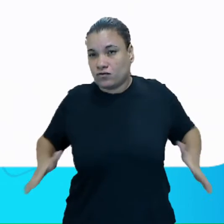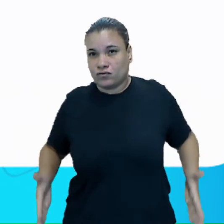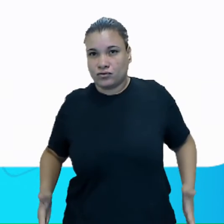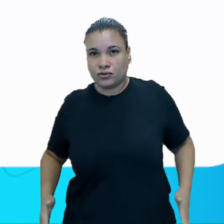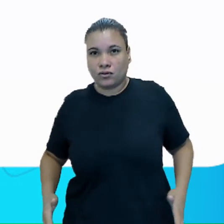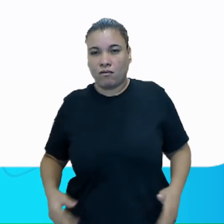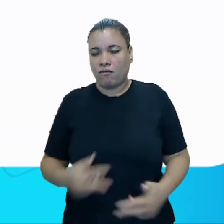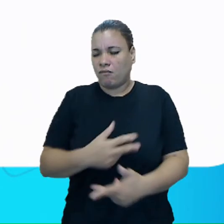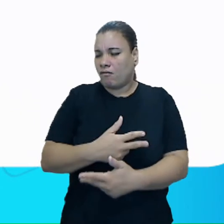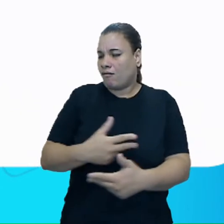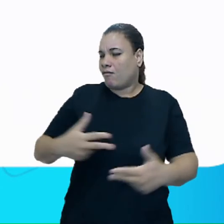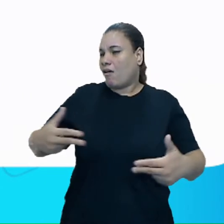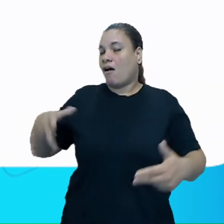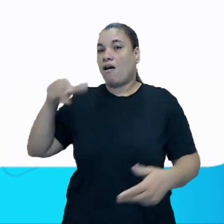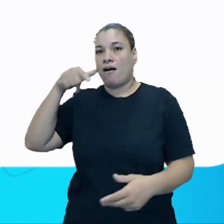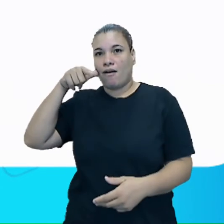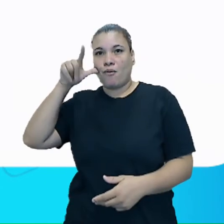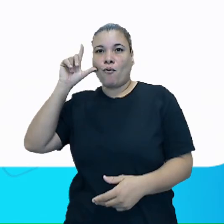é um verbo